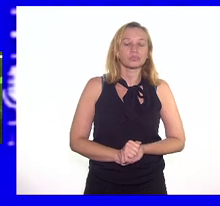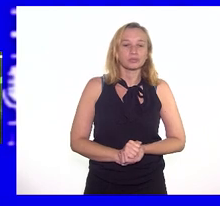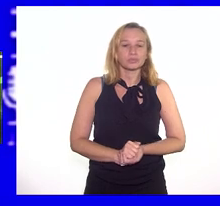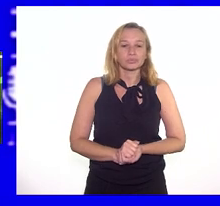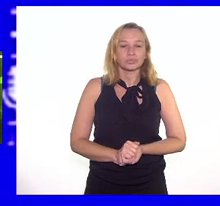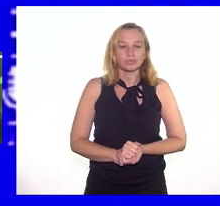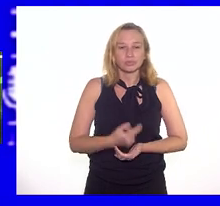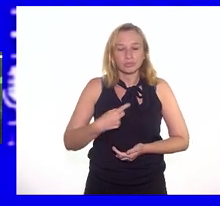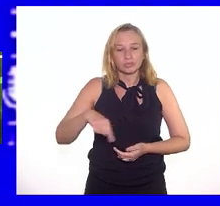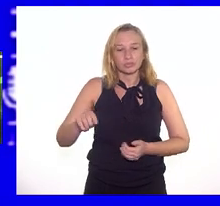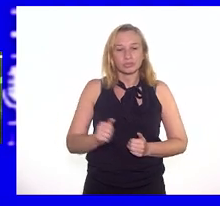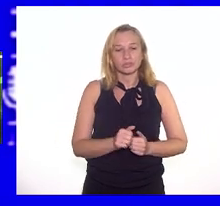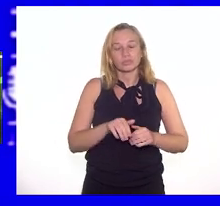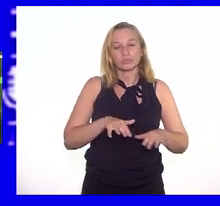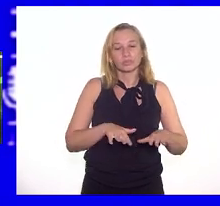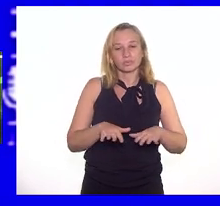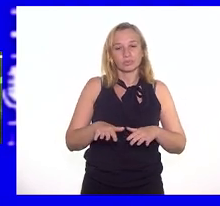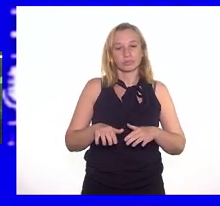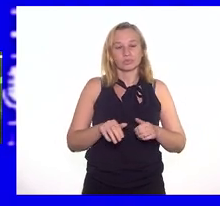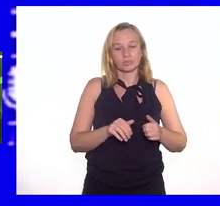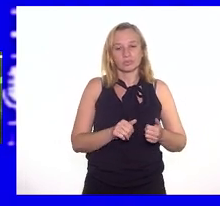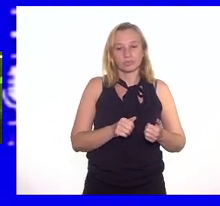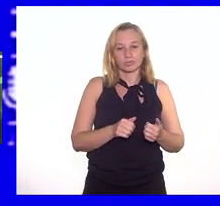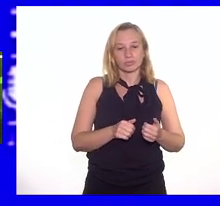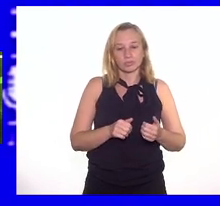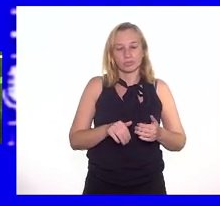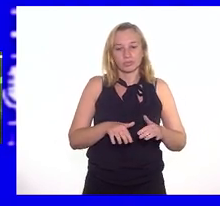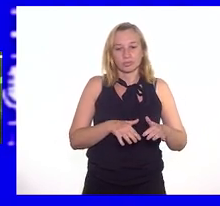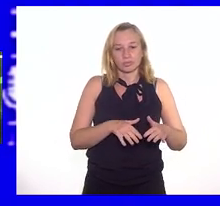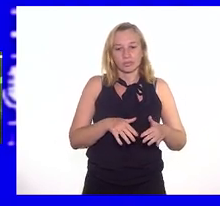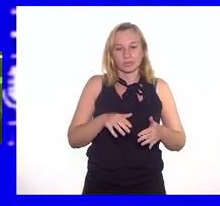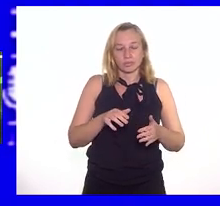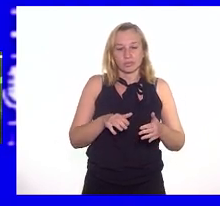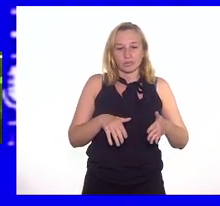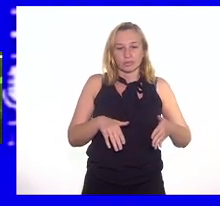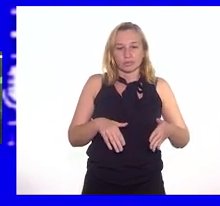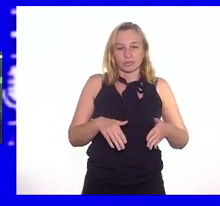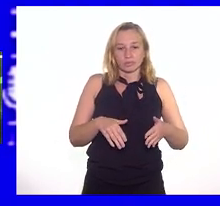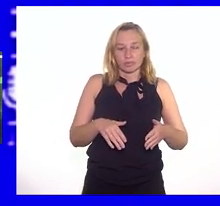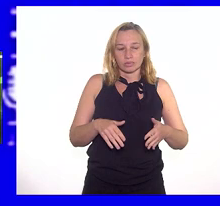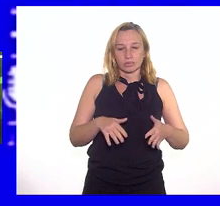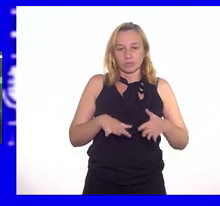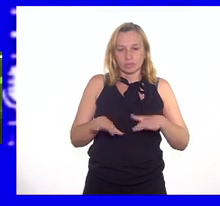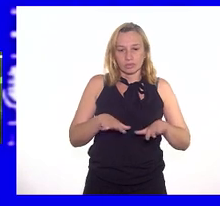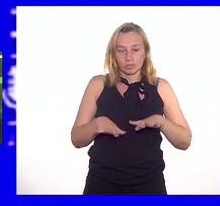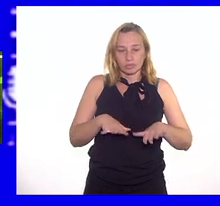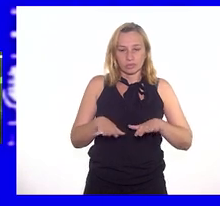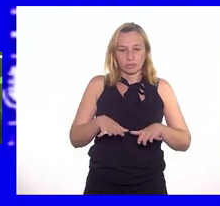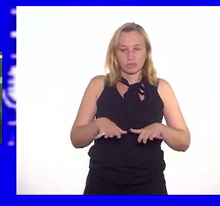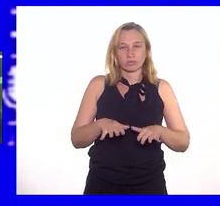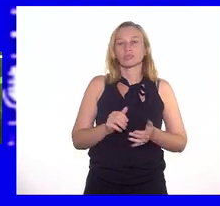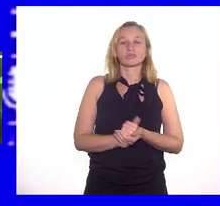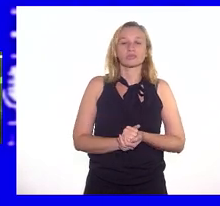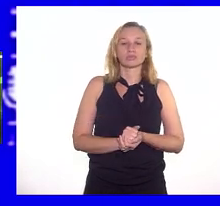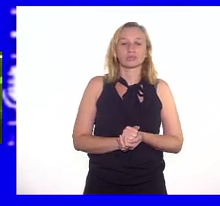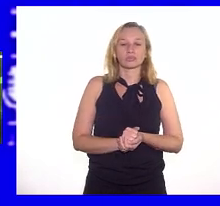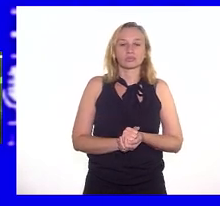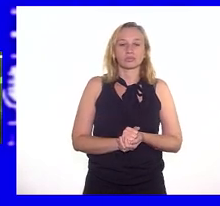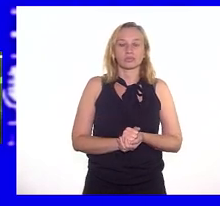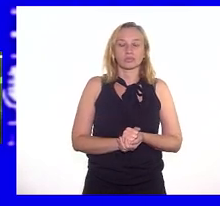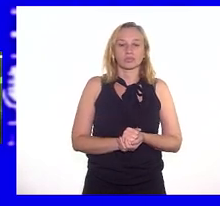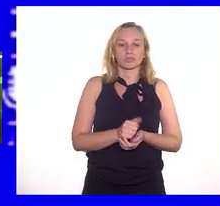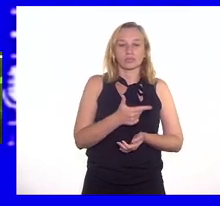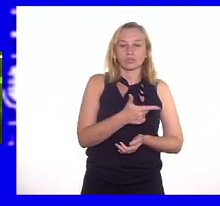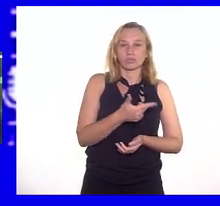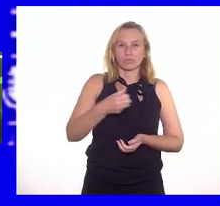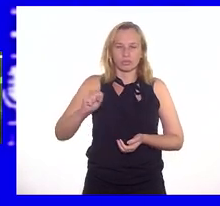uma caminhada de conscientização da síndrome. Naquele momento, isso foi em 2018, eu ainda estava